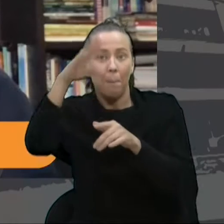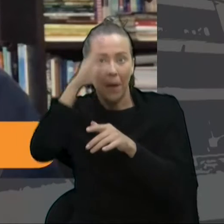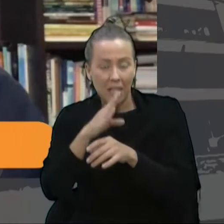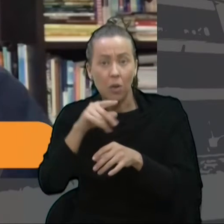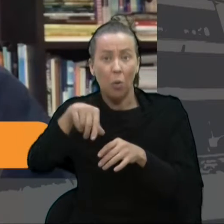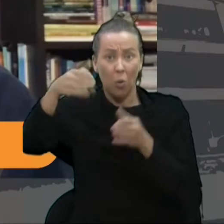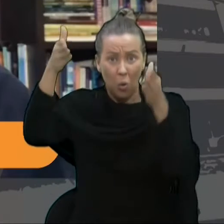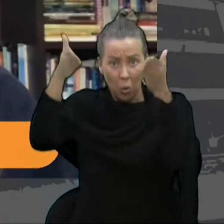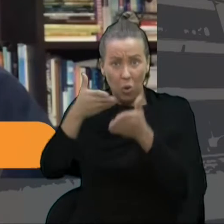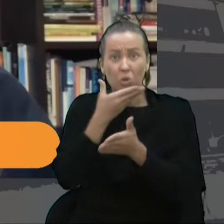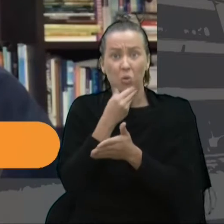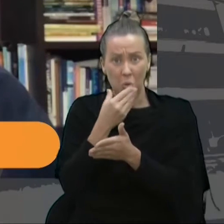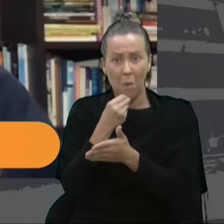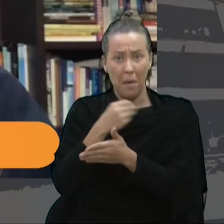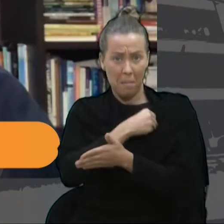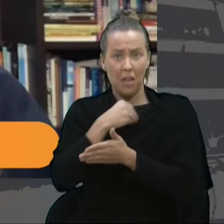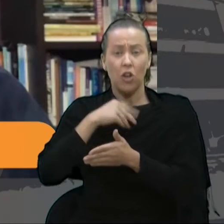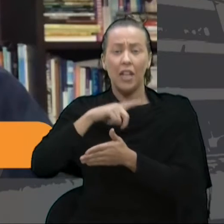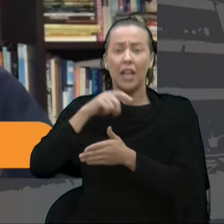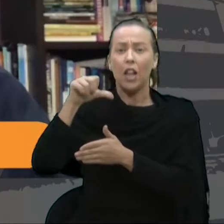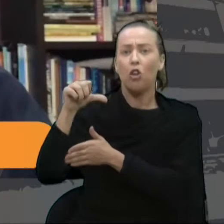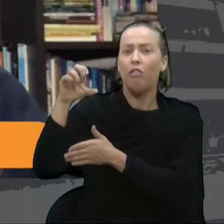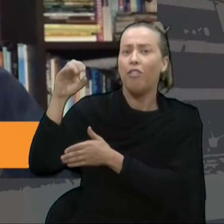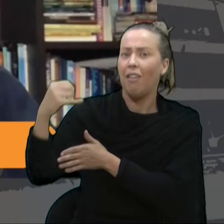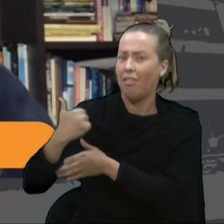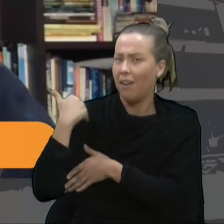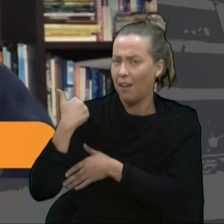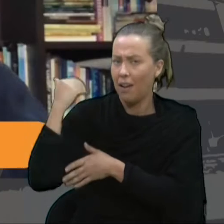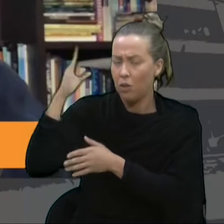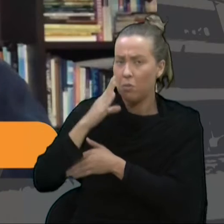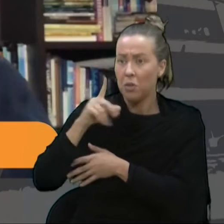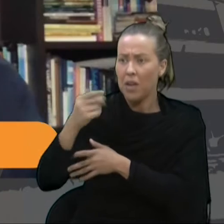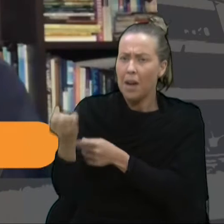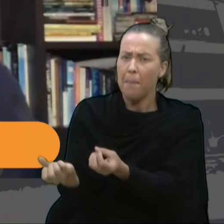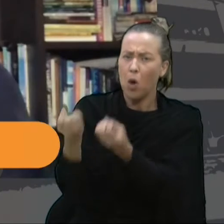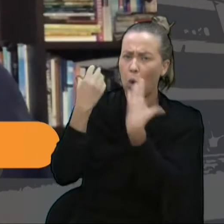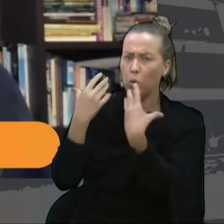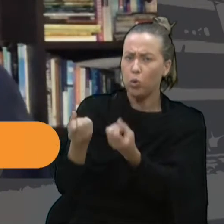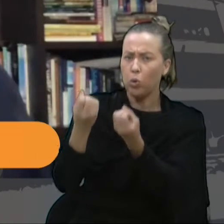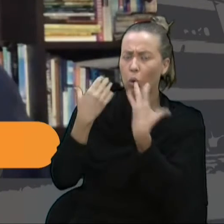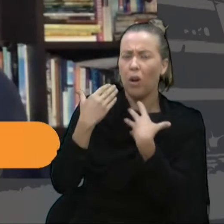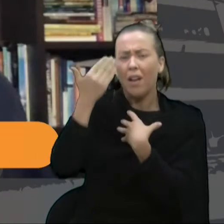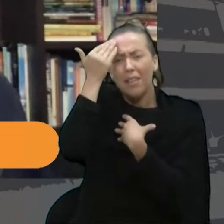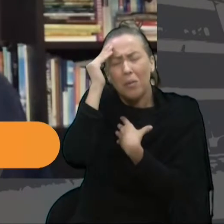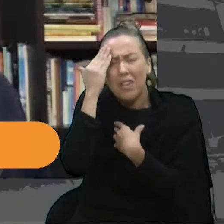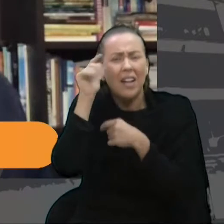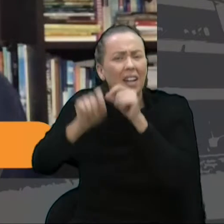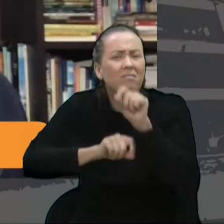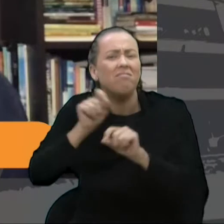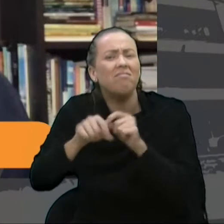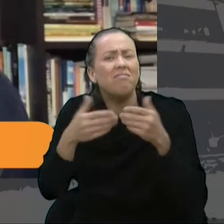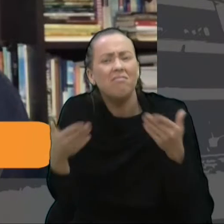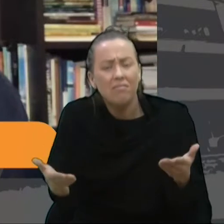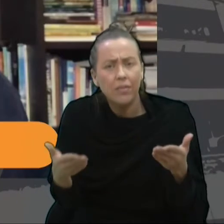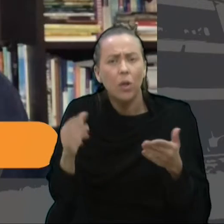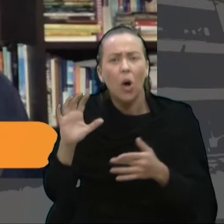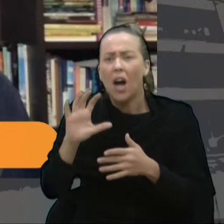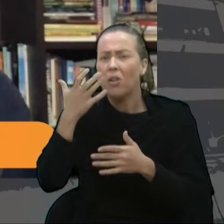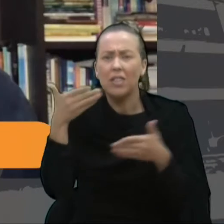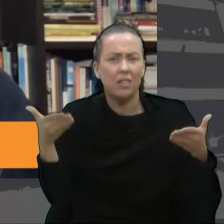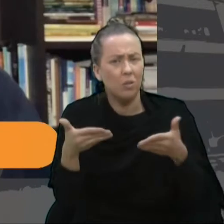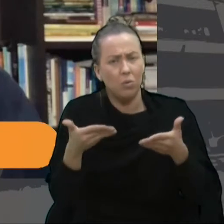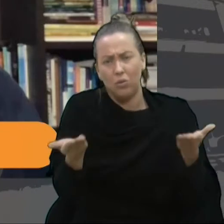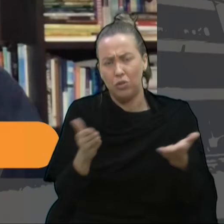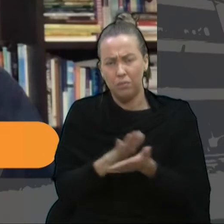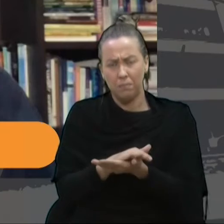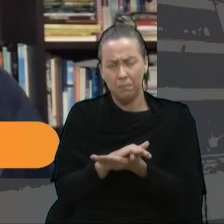E ele me falou algumas coisas, né? que ele não está entendendo o que acontece hoje. Eu disse